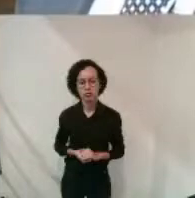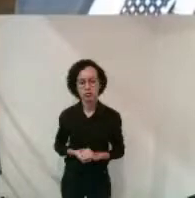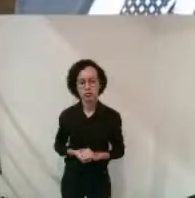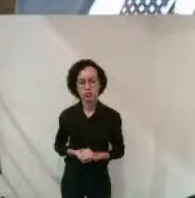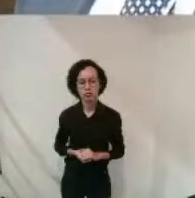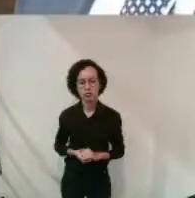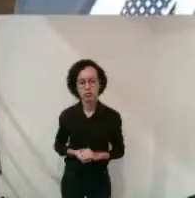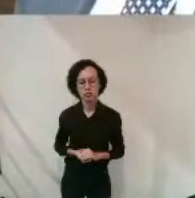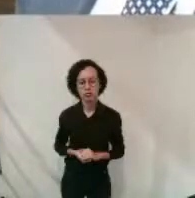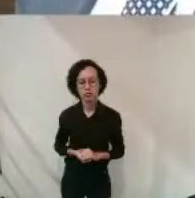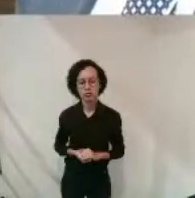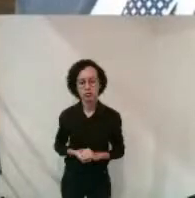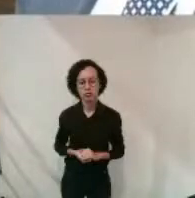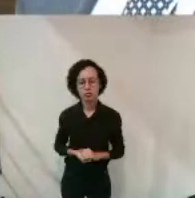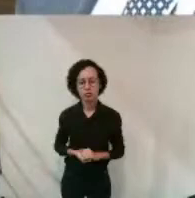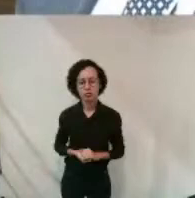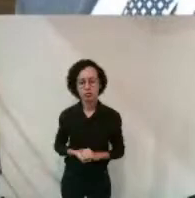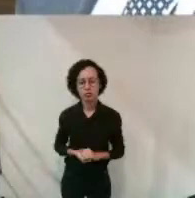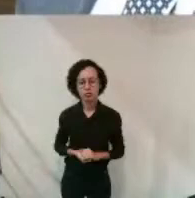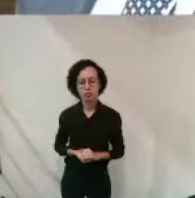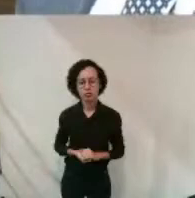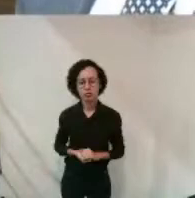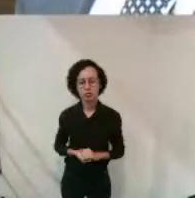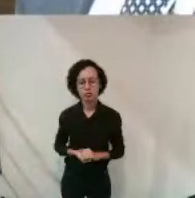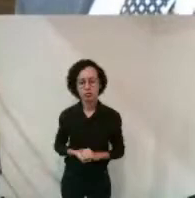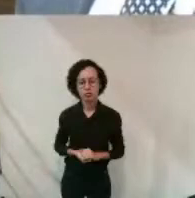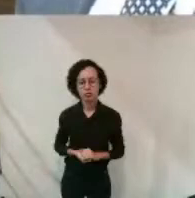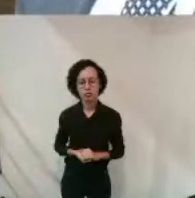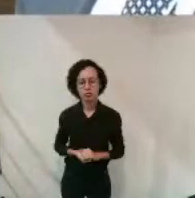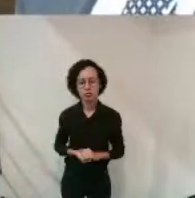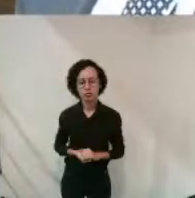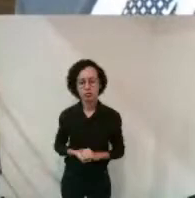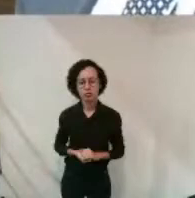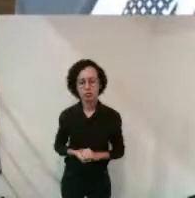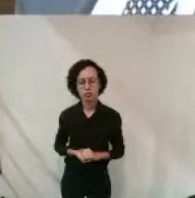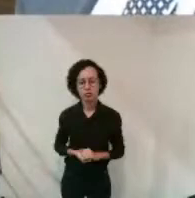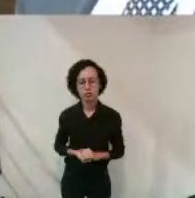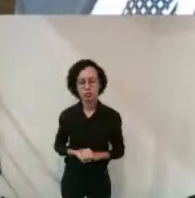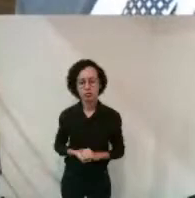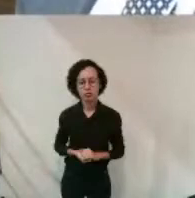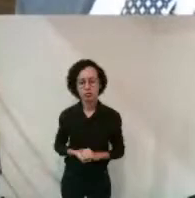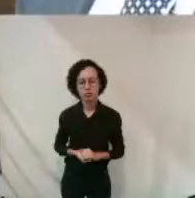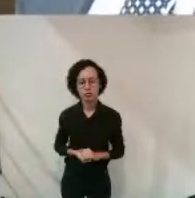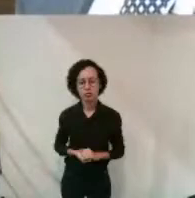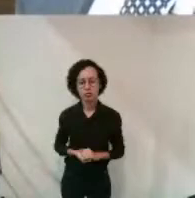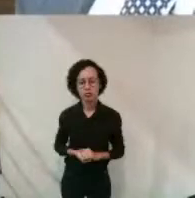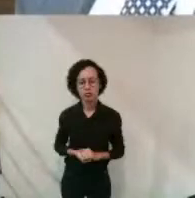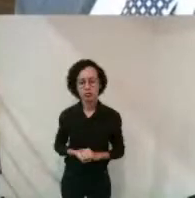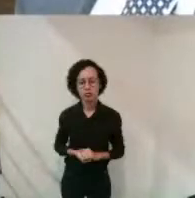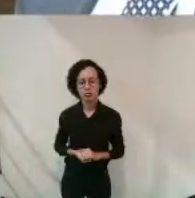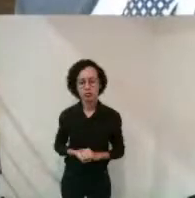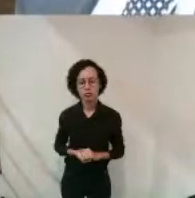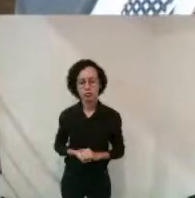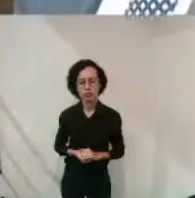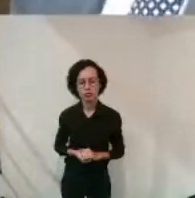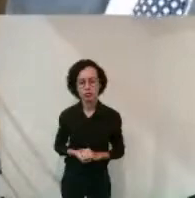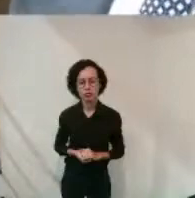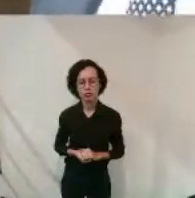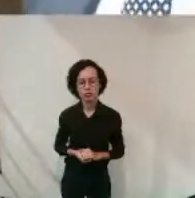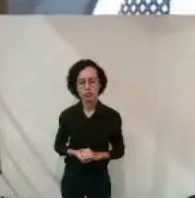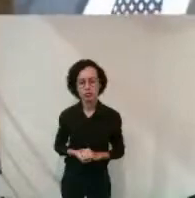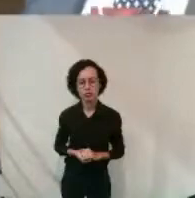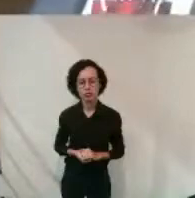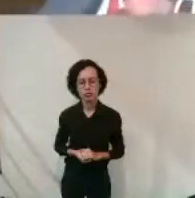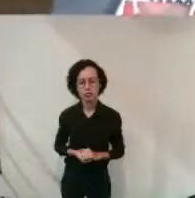Catadores, Ministério do Meio Ambiente, Empresa de Logística Reversa. Utilizamos a expertise dos colegas, que já tinham